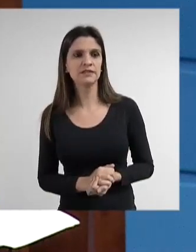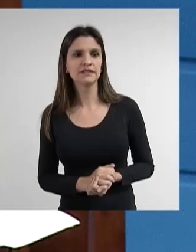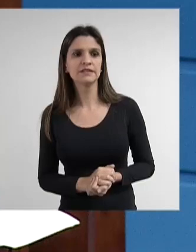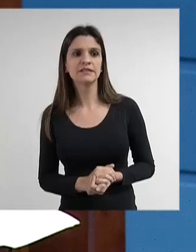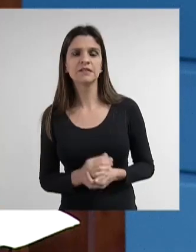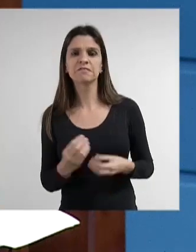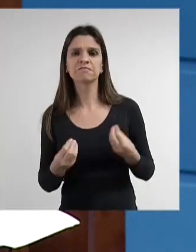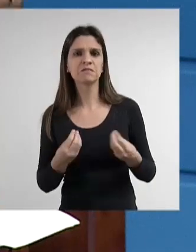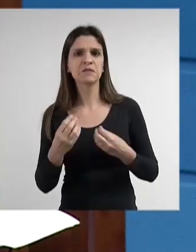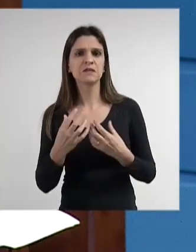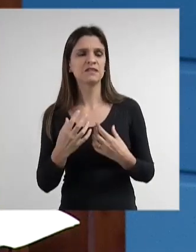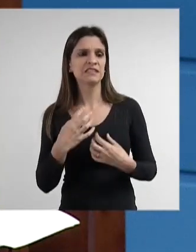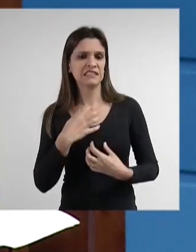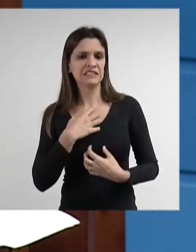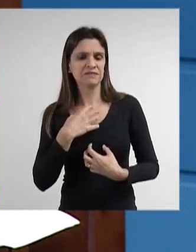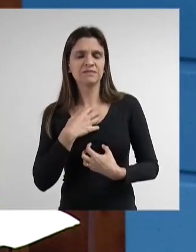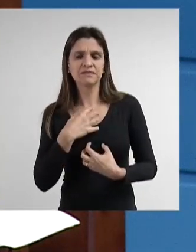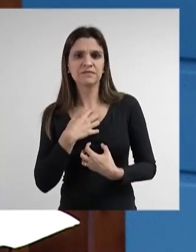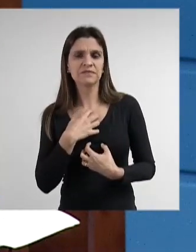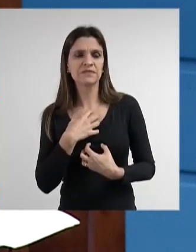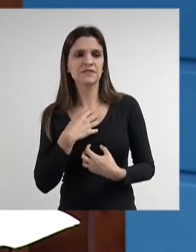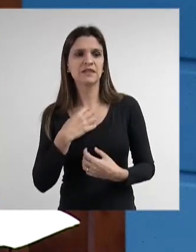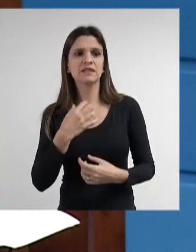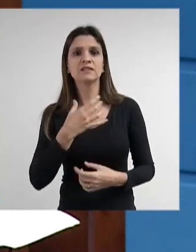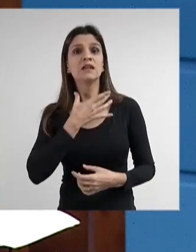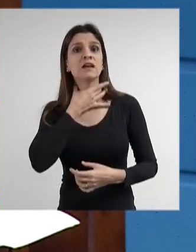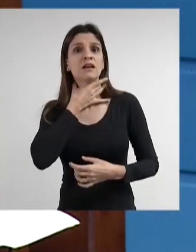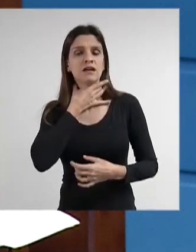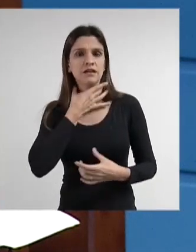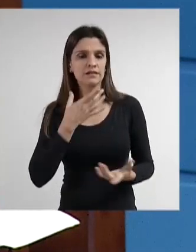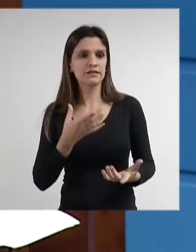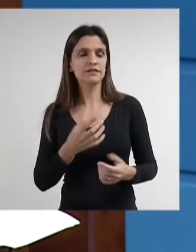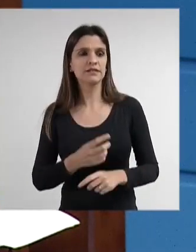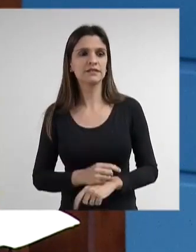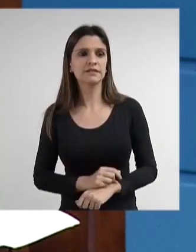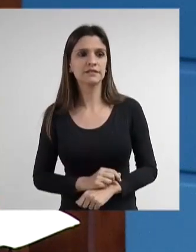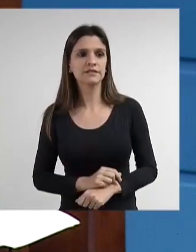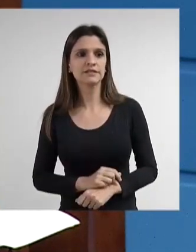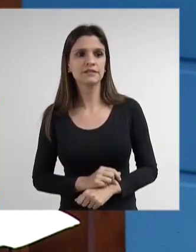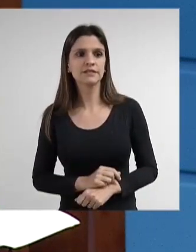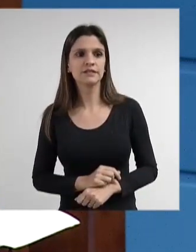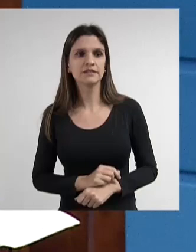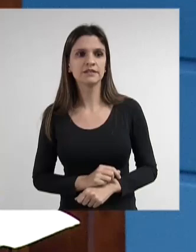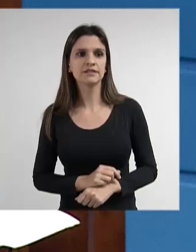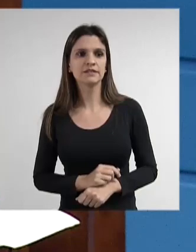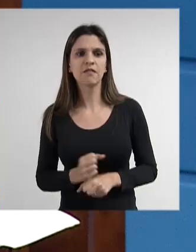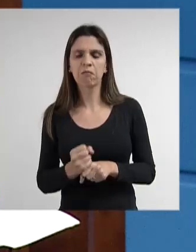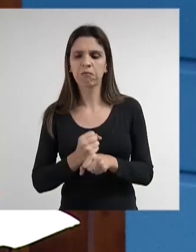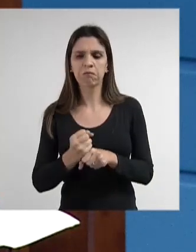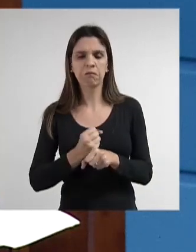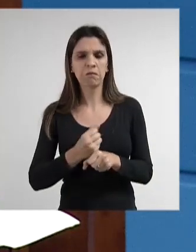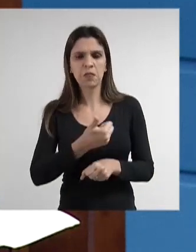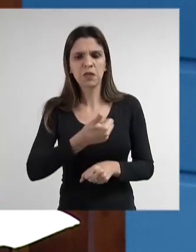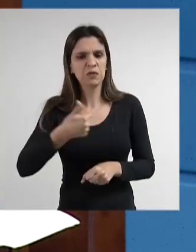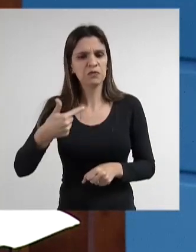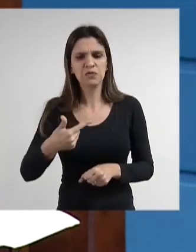os efeitos da crise econômica. Ele dizia, há 12 anos atrás, 10 anos